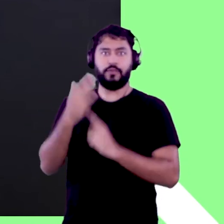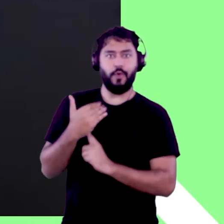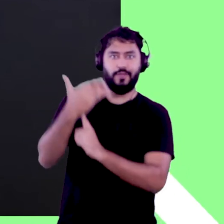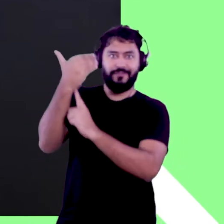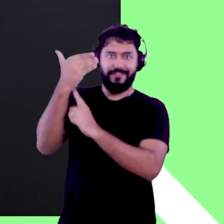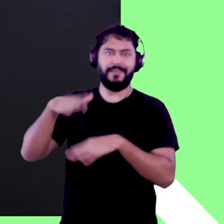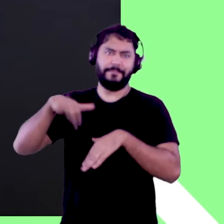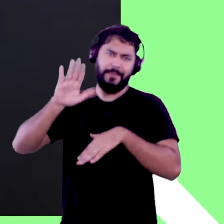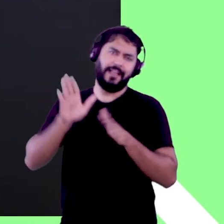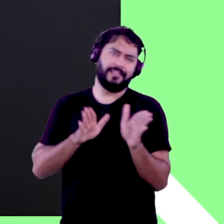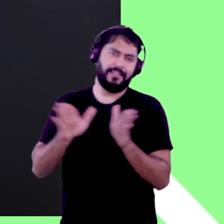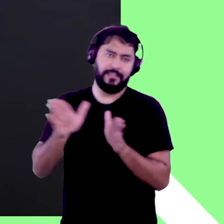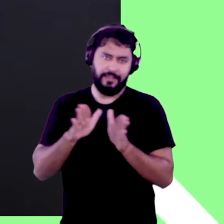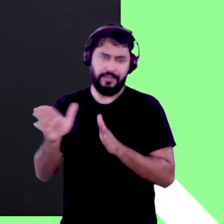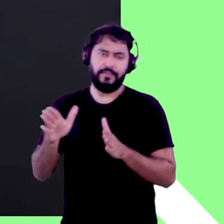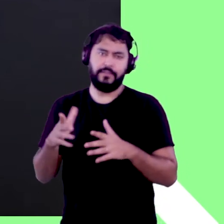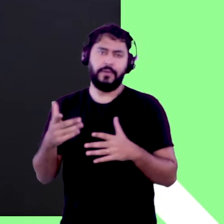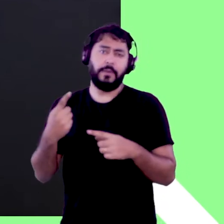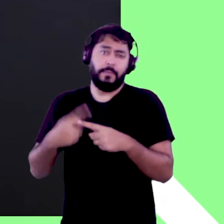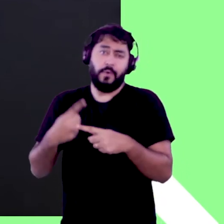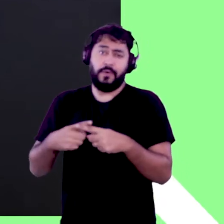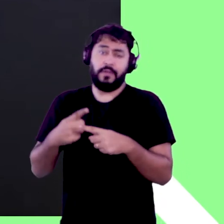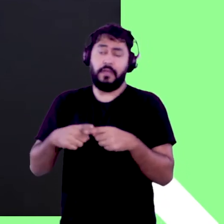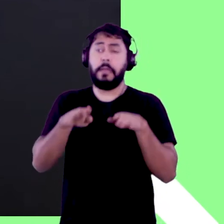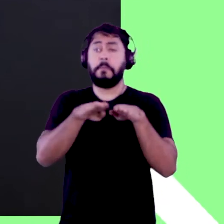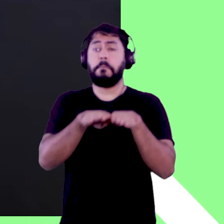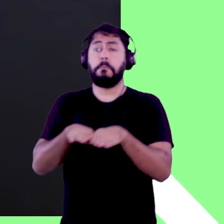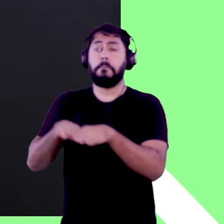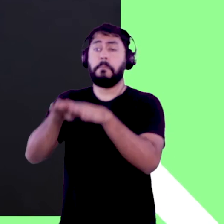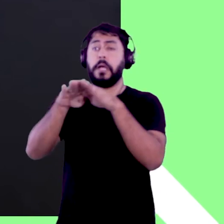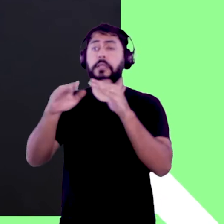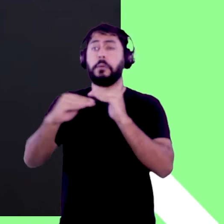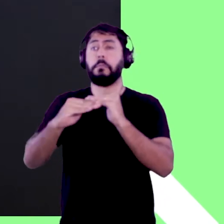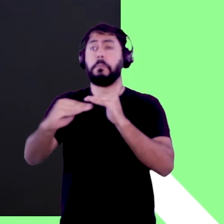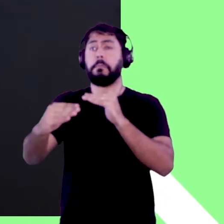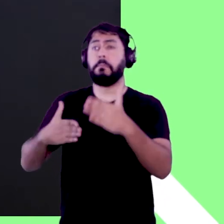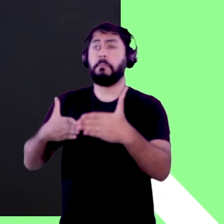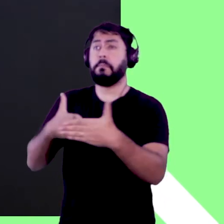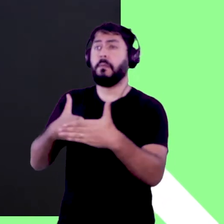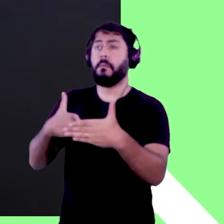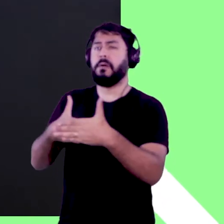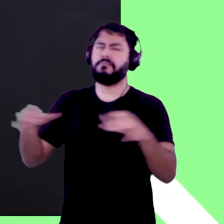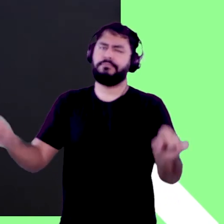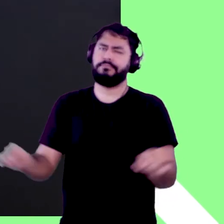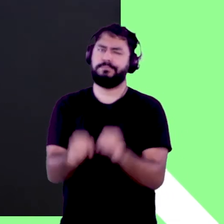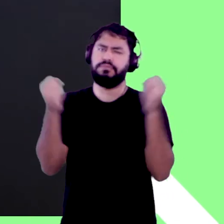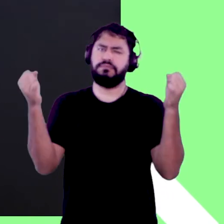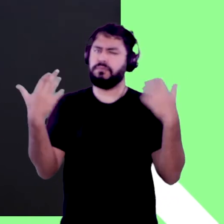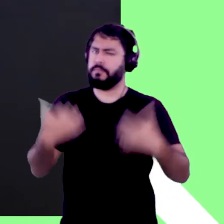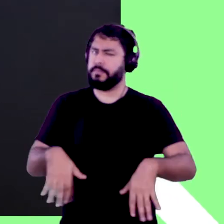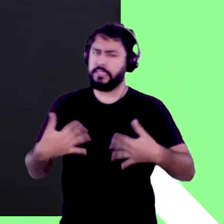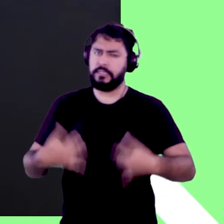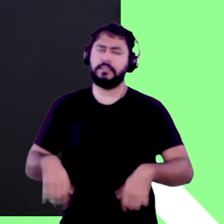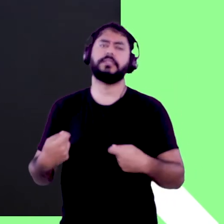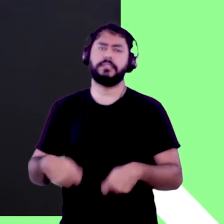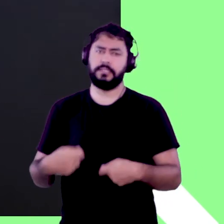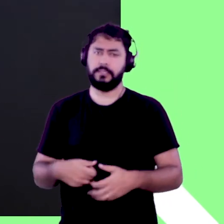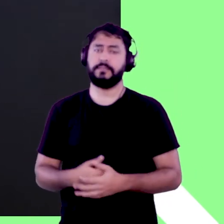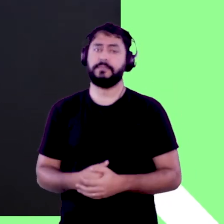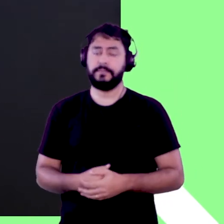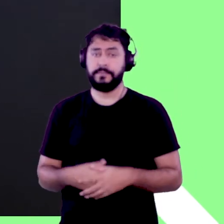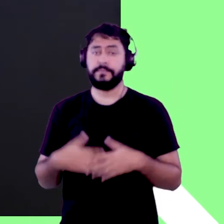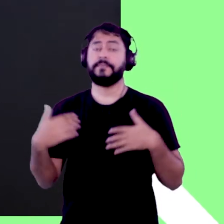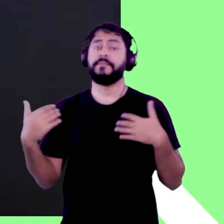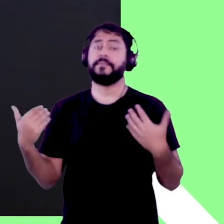esse ciclo de padrões que a gente impõe sempre barreiras para pessoas com deficiência em geral.